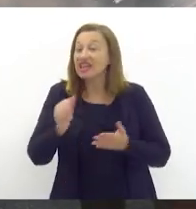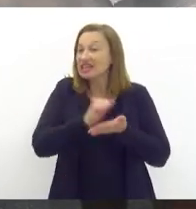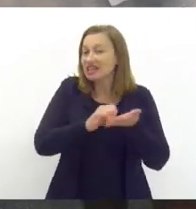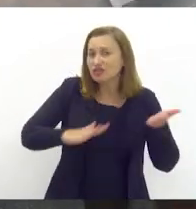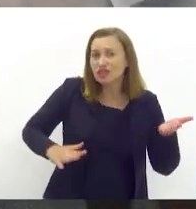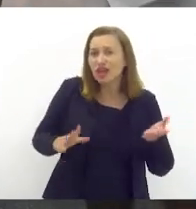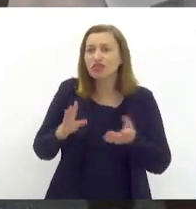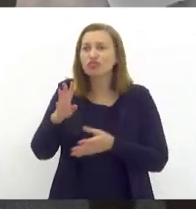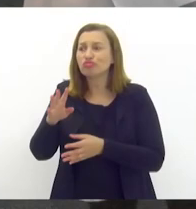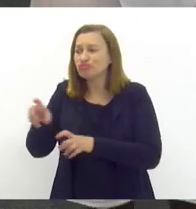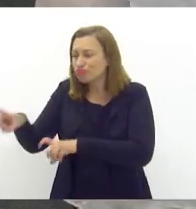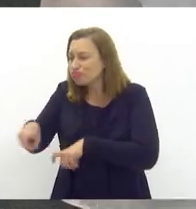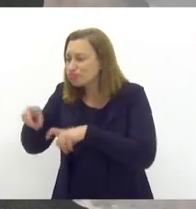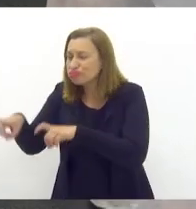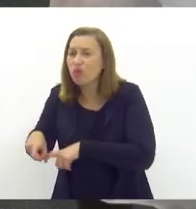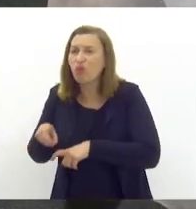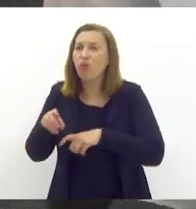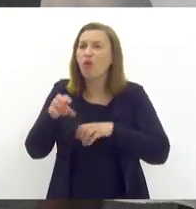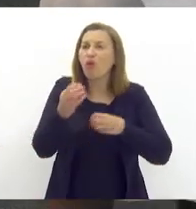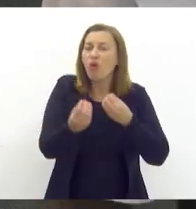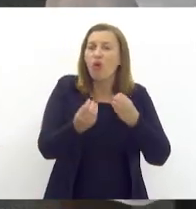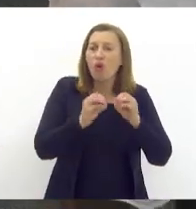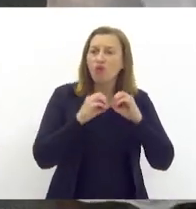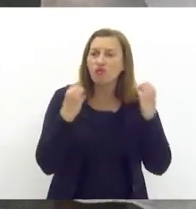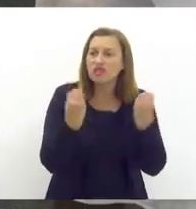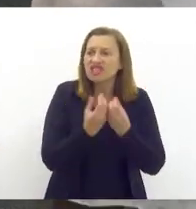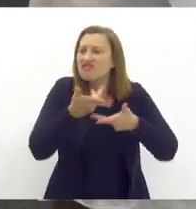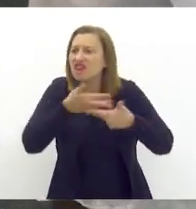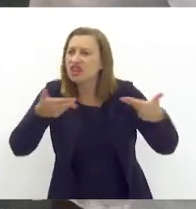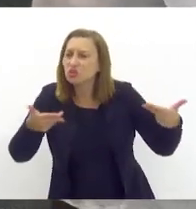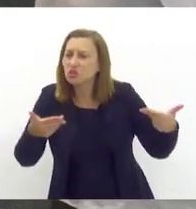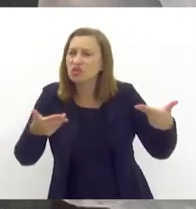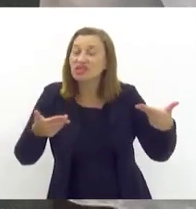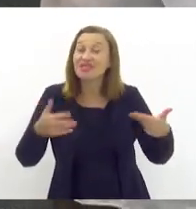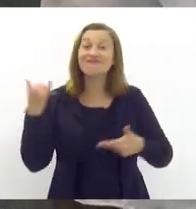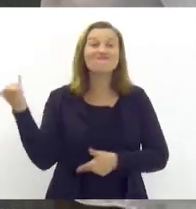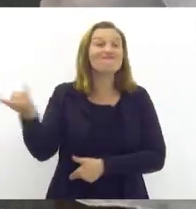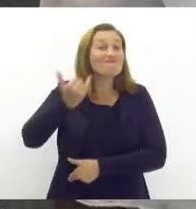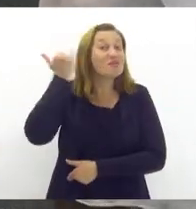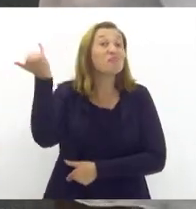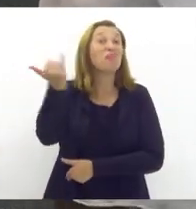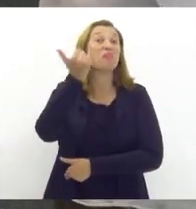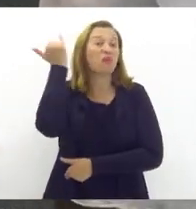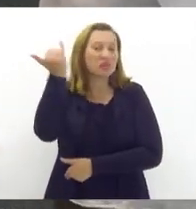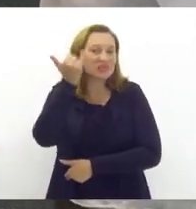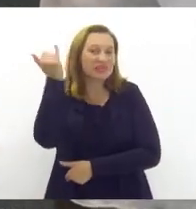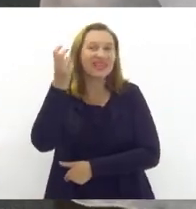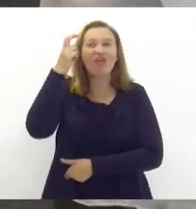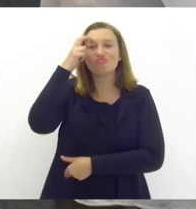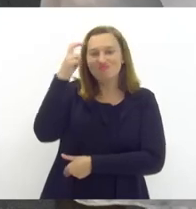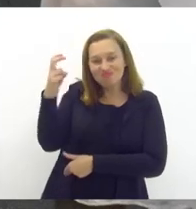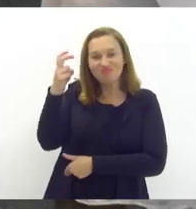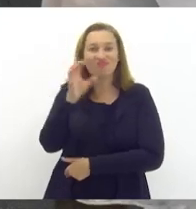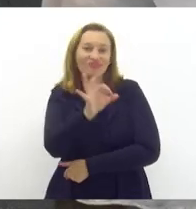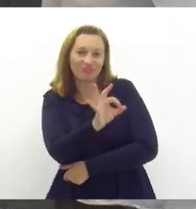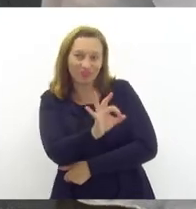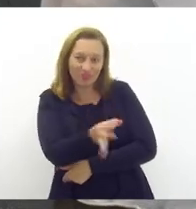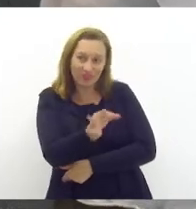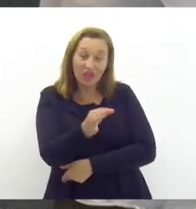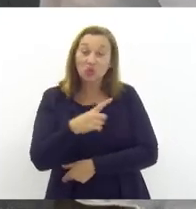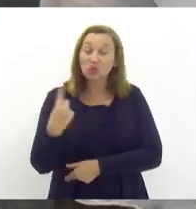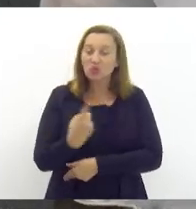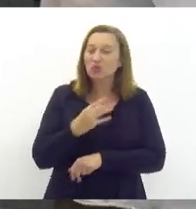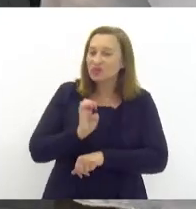atividades culturais, oficinas, enfim, uma porção de coisas muito importante da cultura, inclusive, né, do